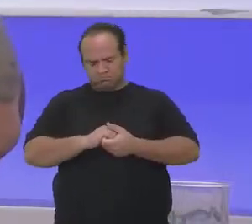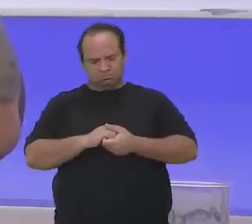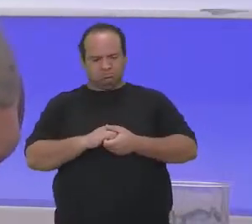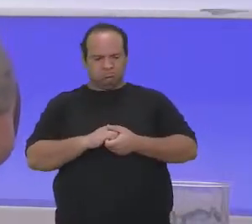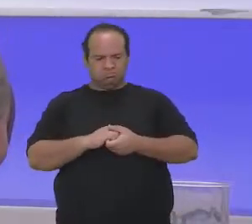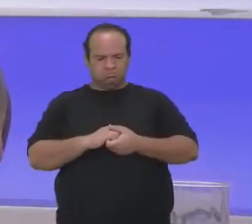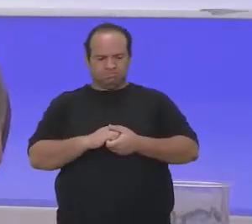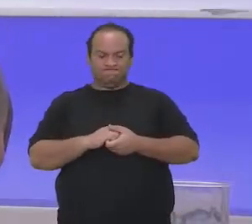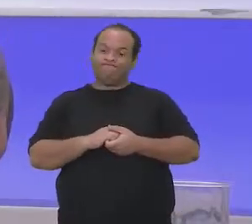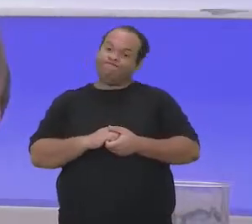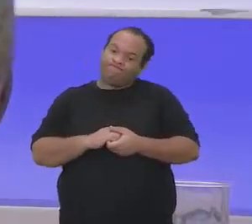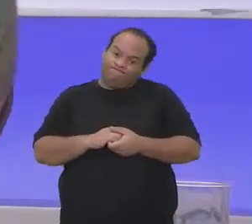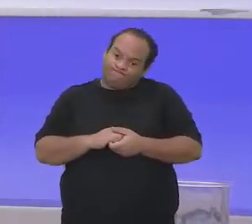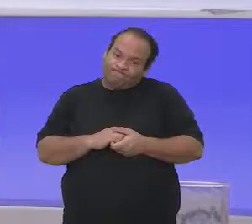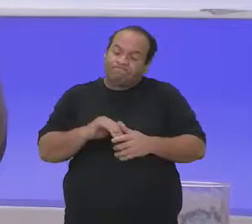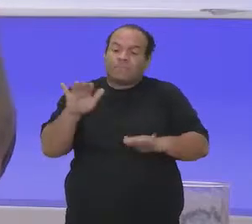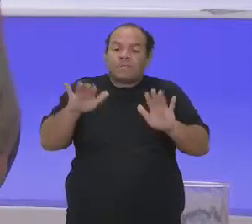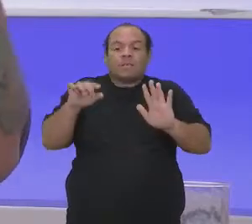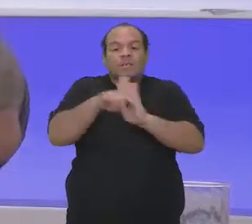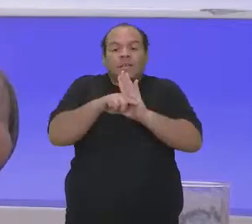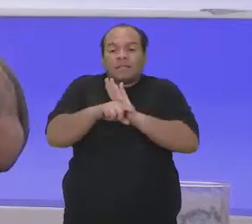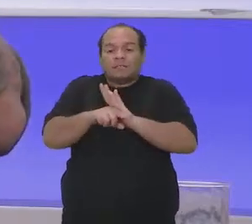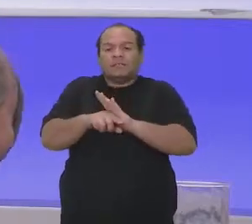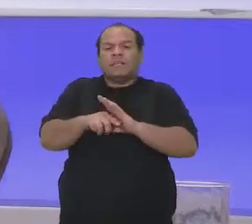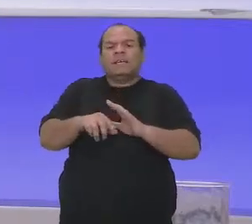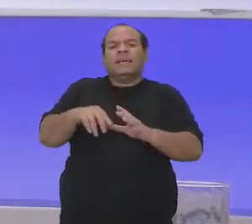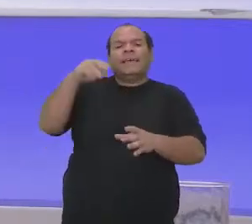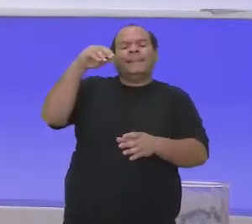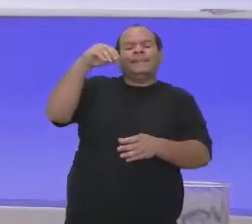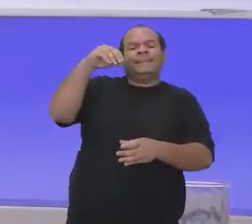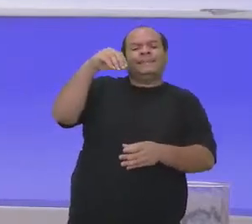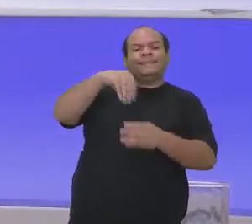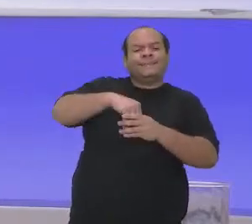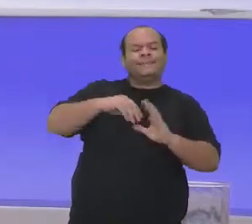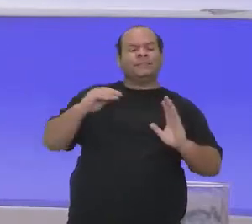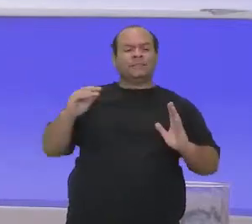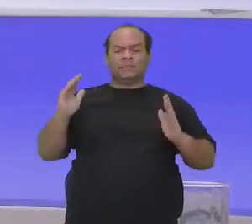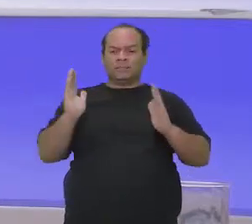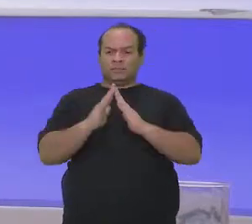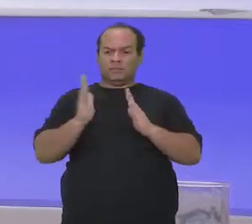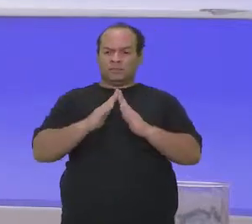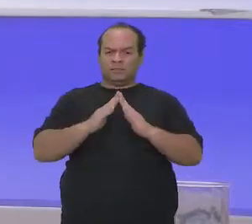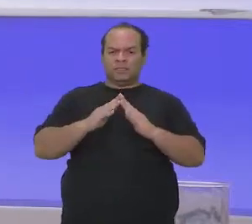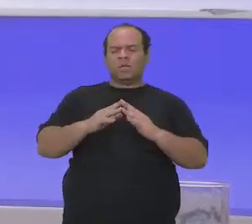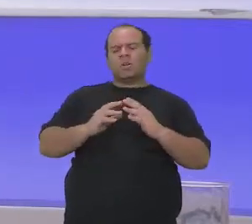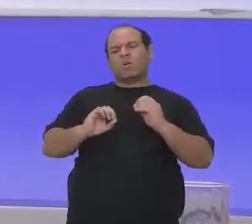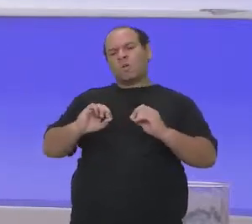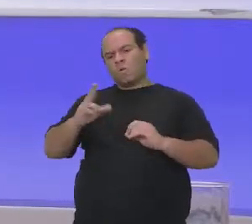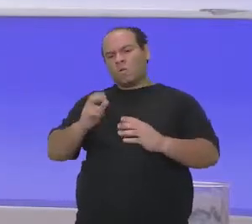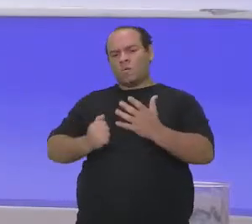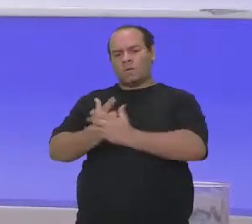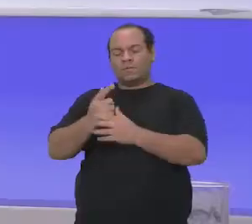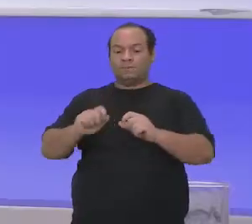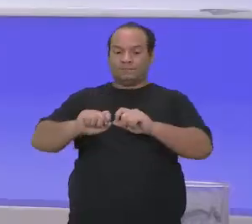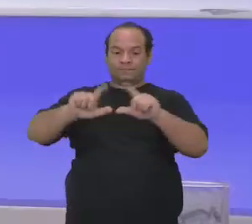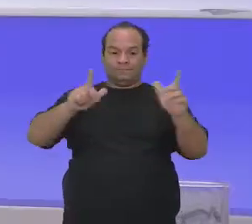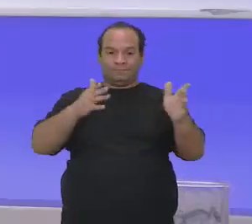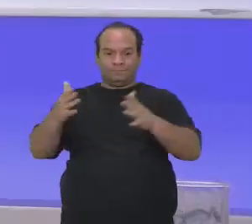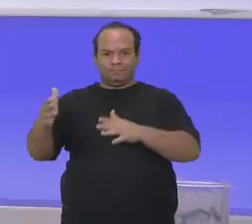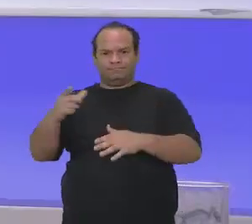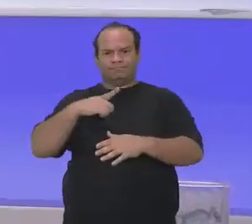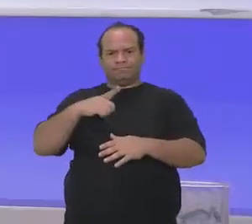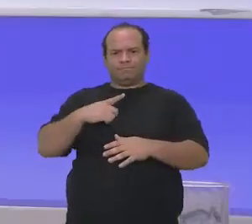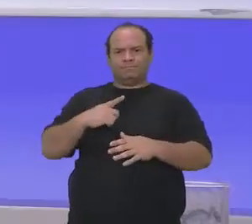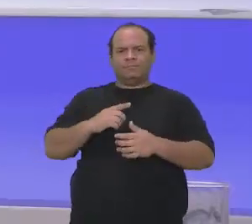Muitas vezes é analisar o equipamento que o papai e que a mamãe já vai comprar. E aí, até no próximo slide, eu